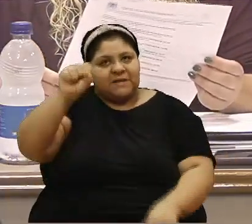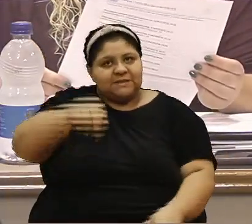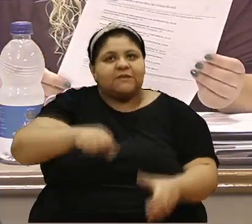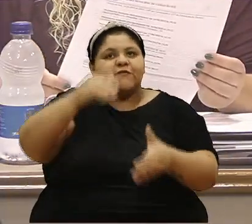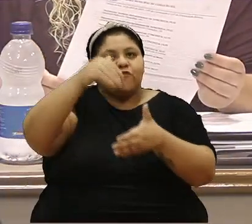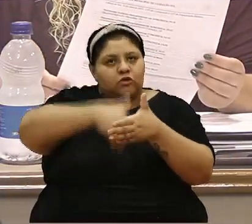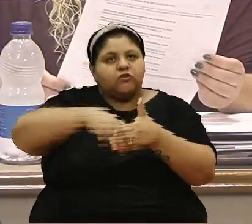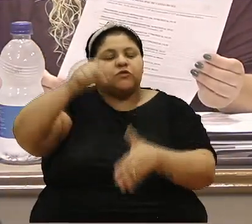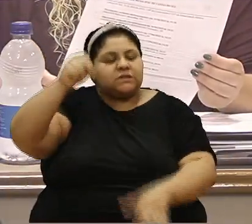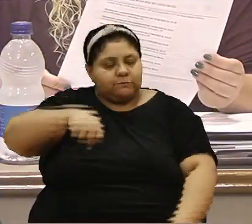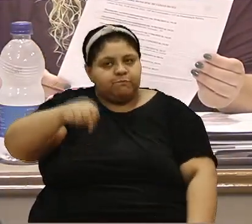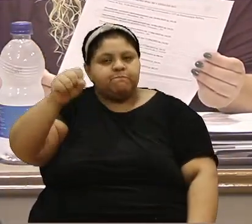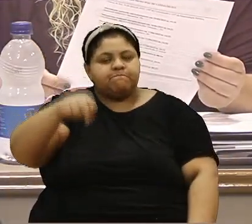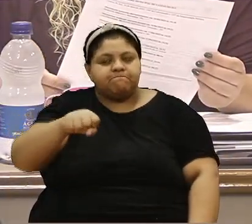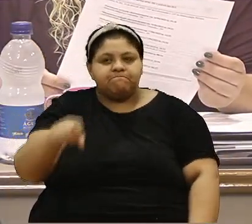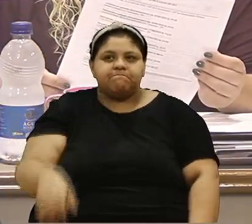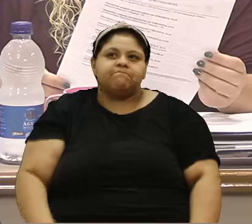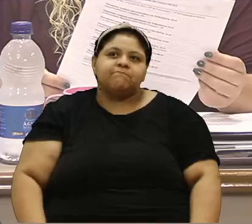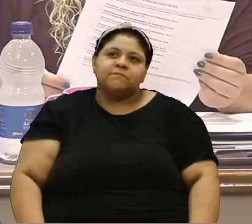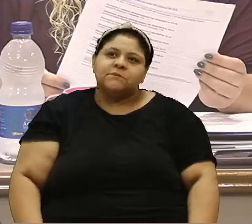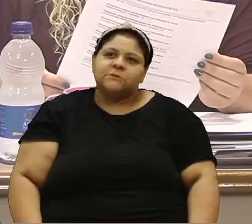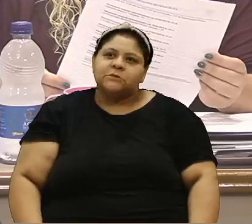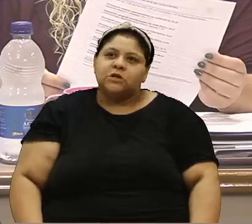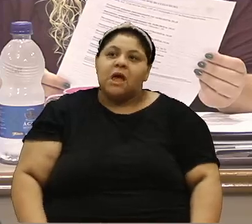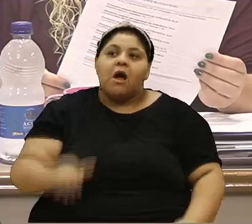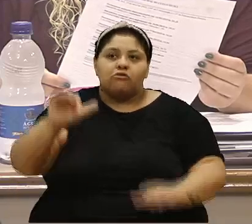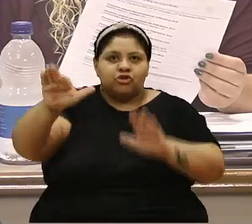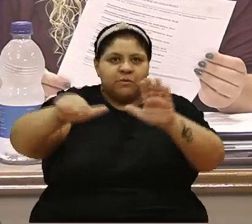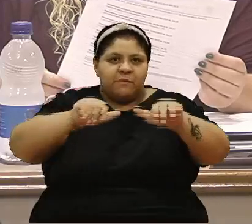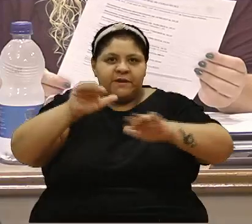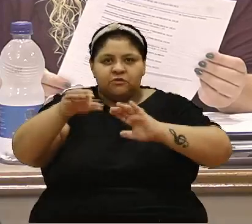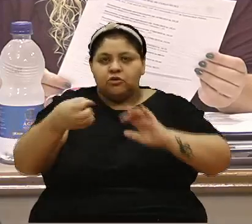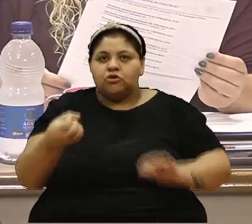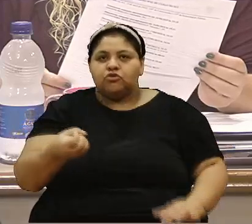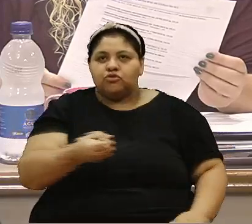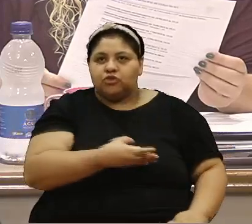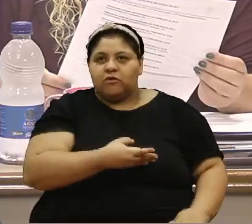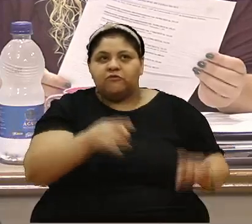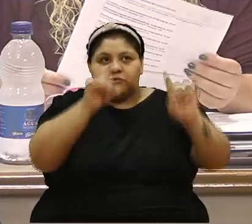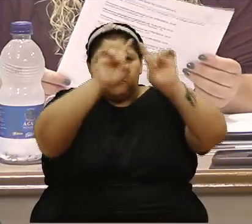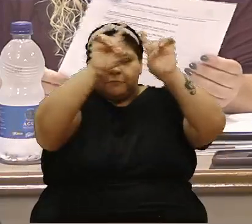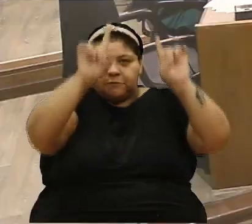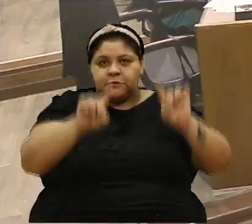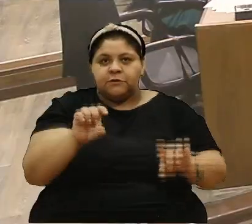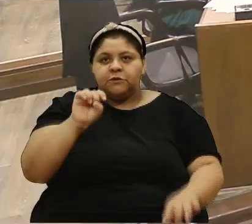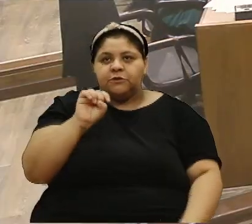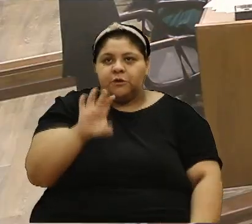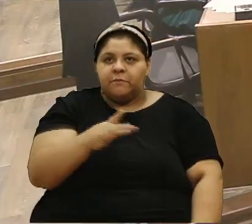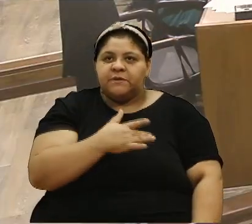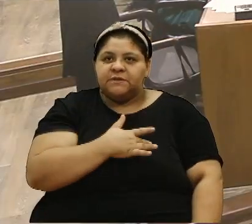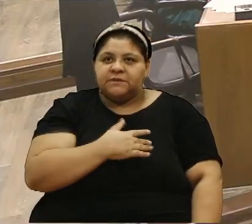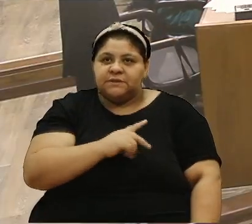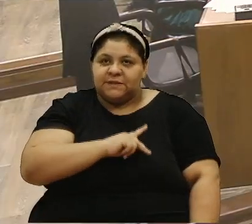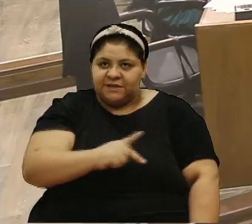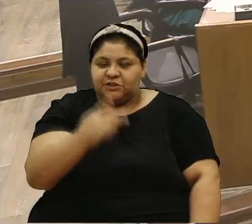sim ao chamamento da Polícia Penal. Era isso, senhor presidente.